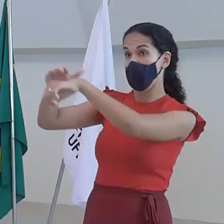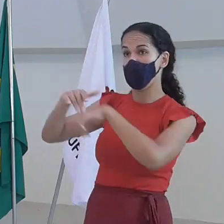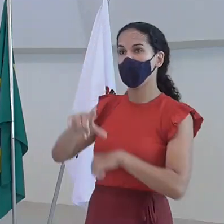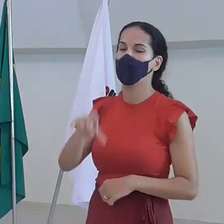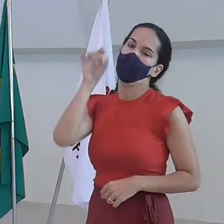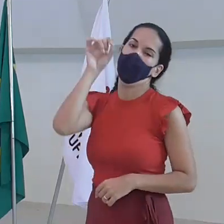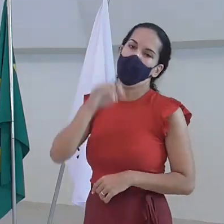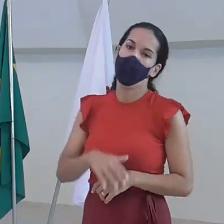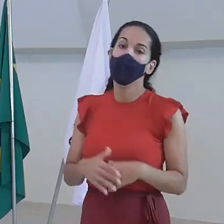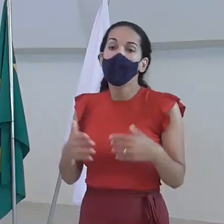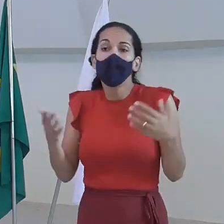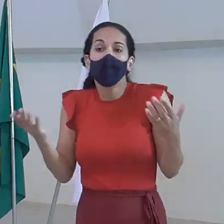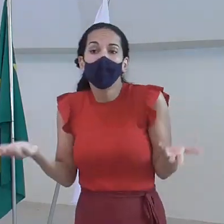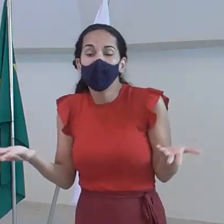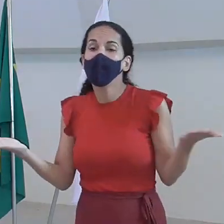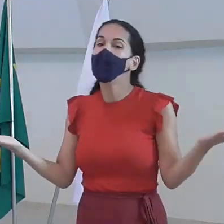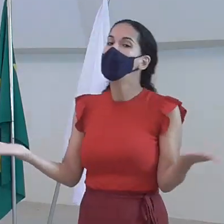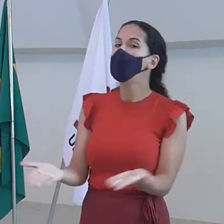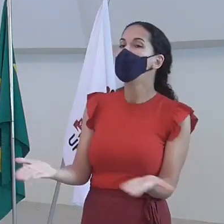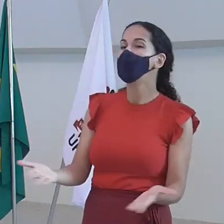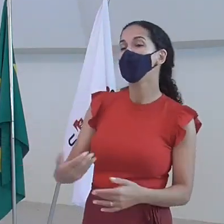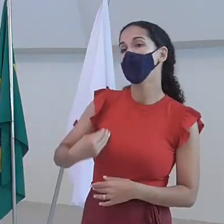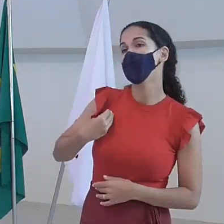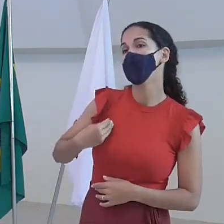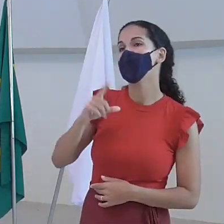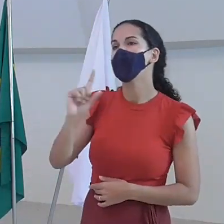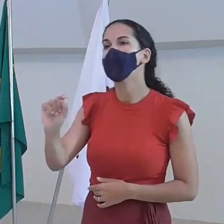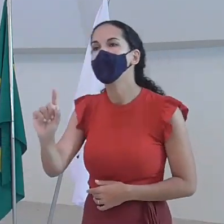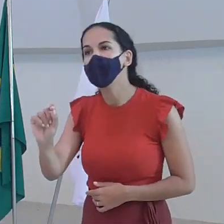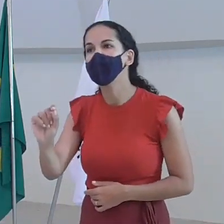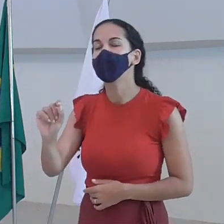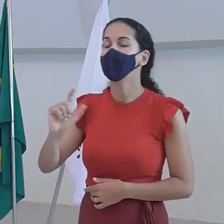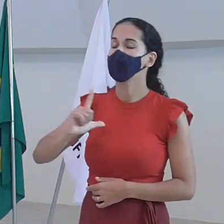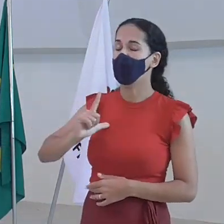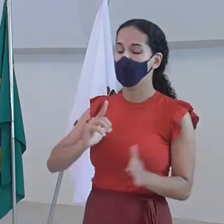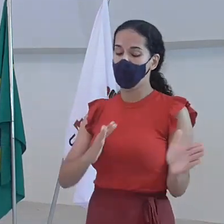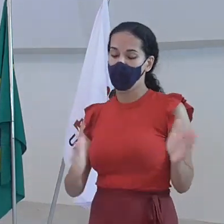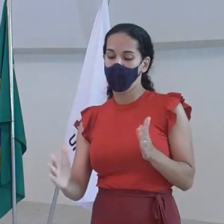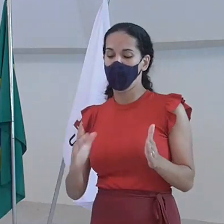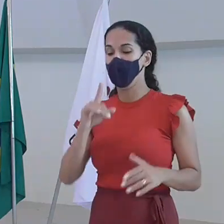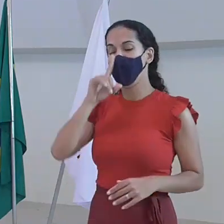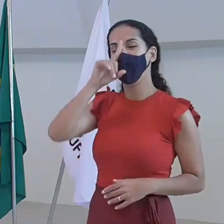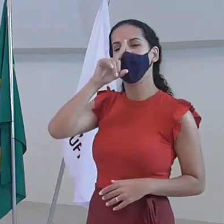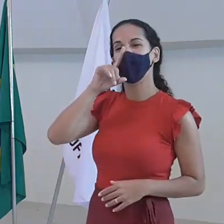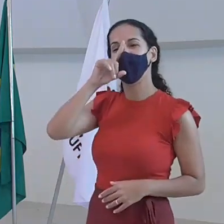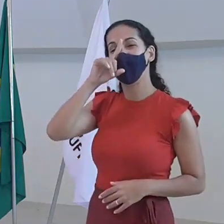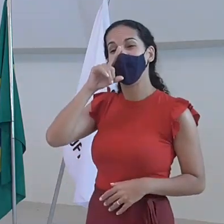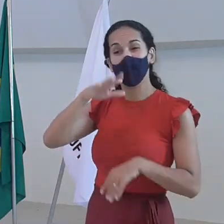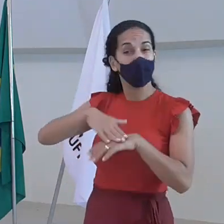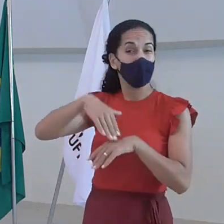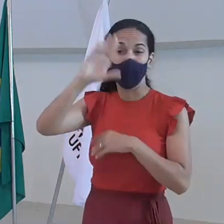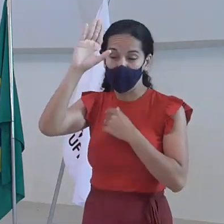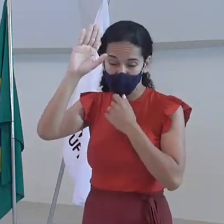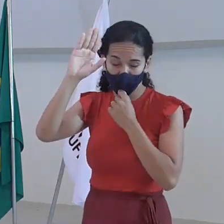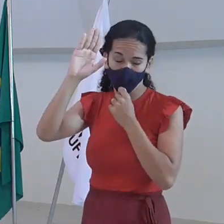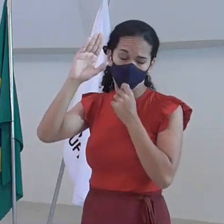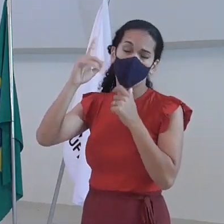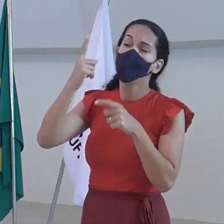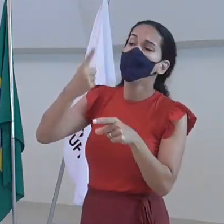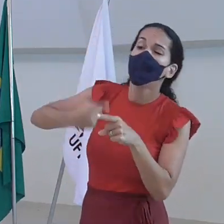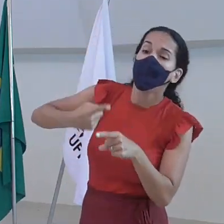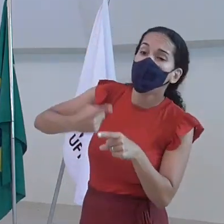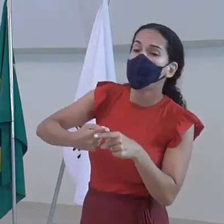festa cívica, estamos passando por um momento de imenso perigo para a normalidade democrática. Risco